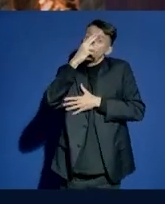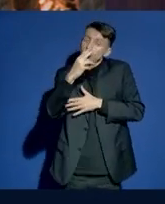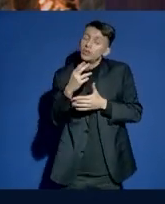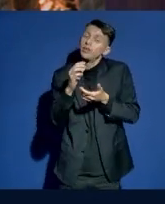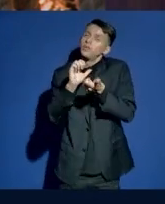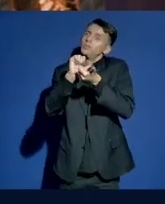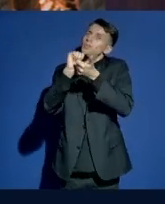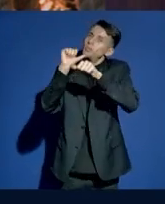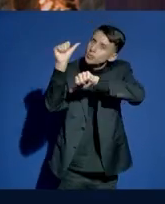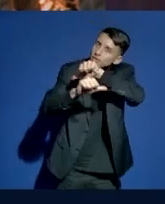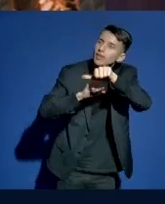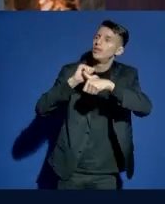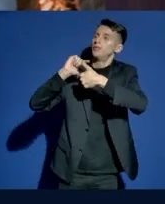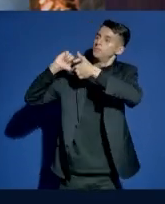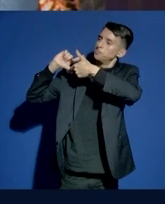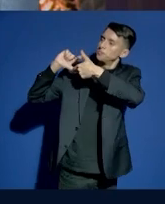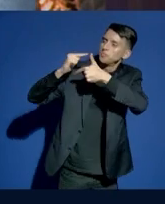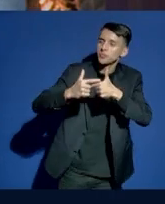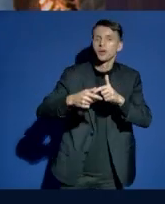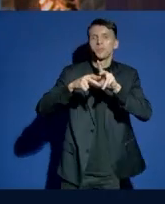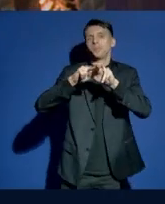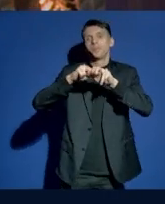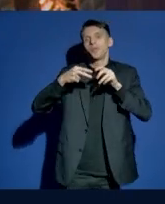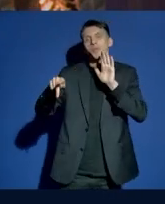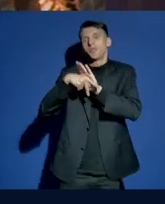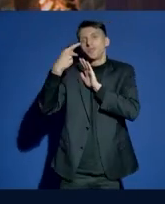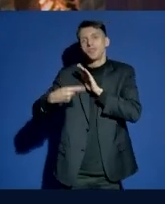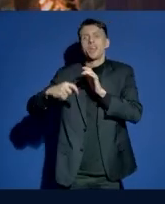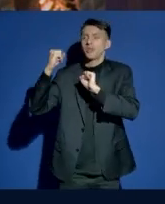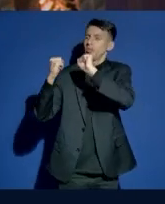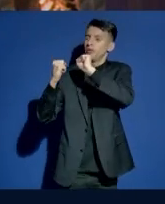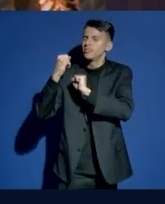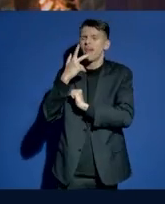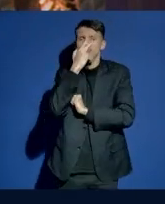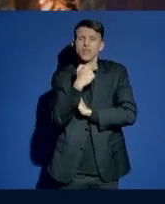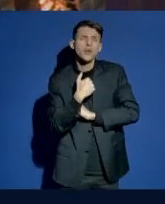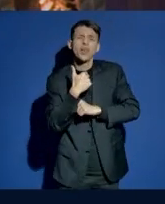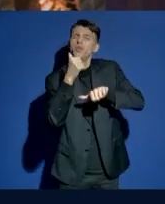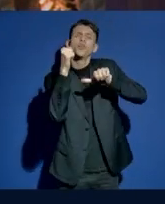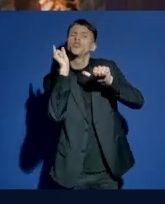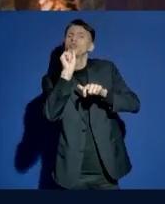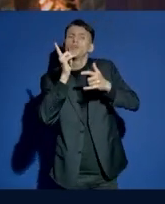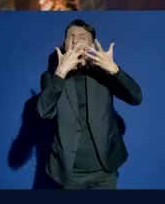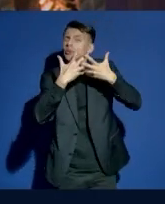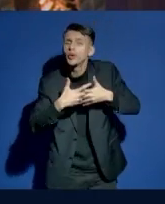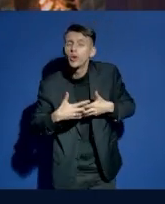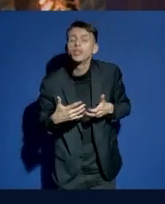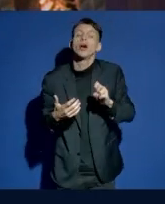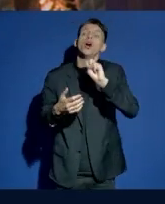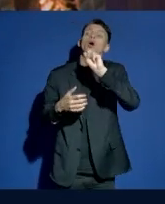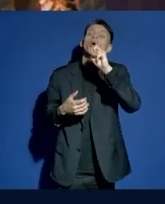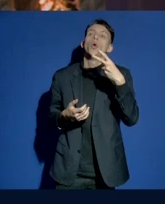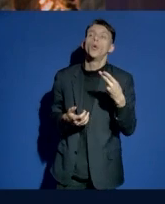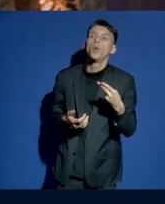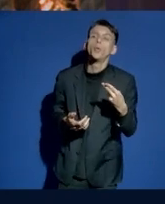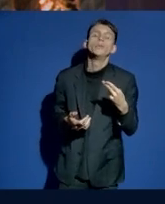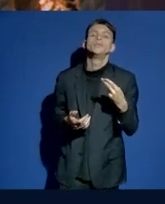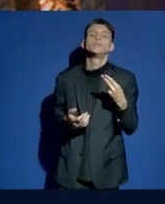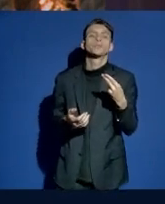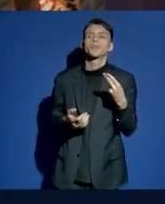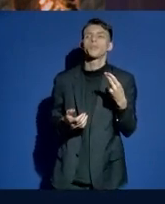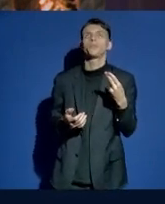paradigma, né? Que era um paradigma até, inclusive, da própria indústria, né? De que isso não funciona, de que, poxa, isso é algo